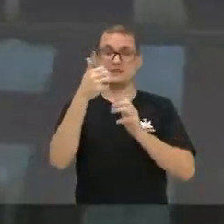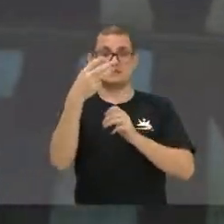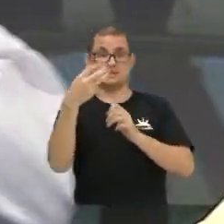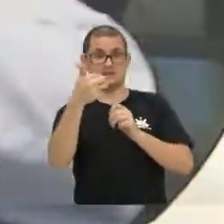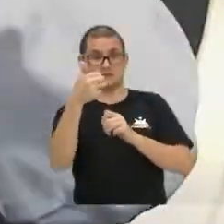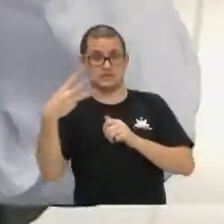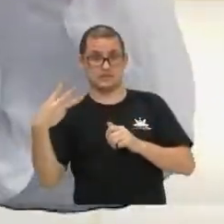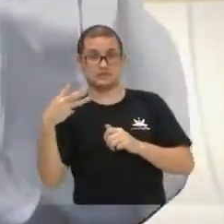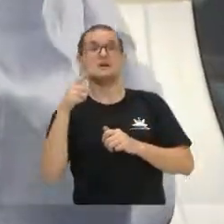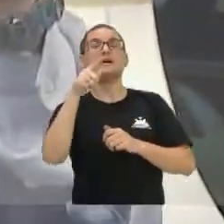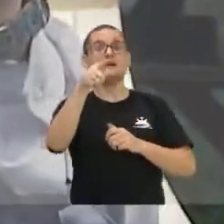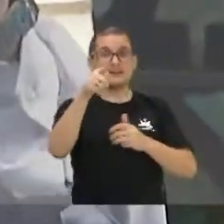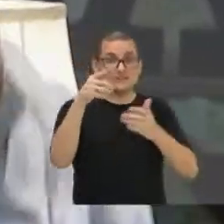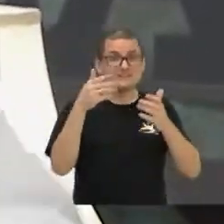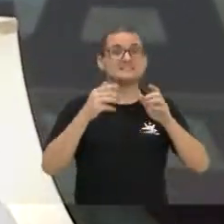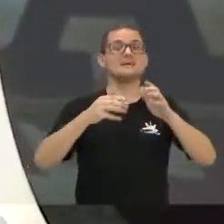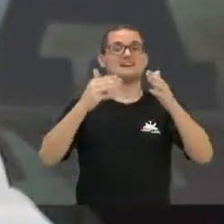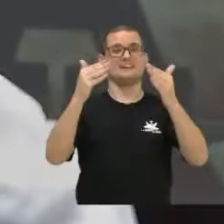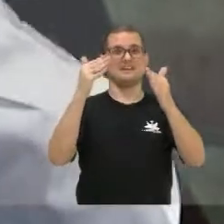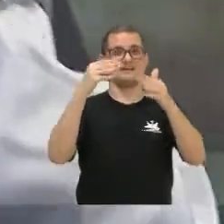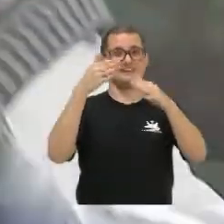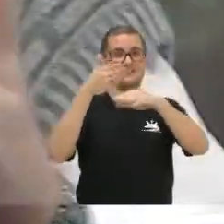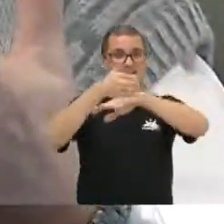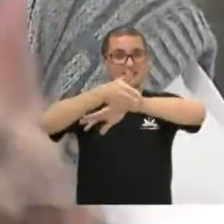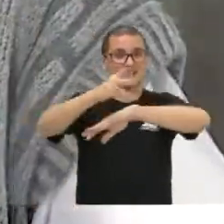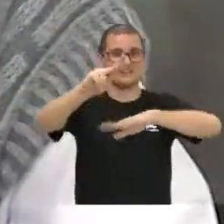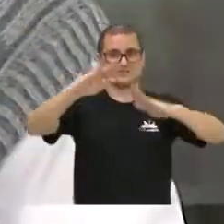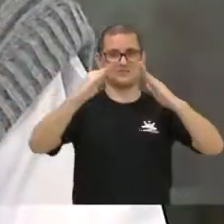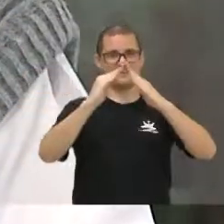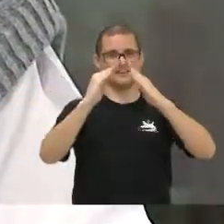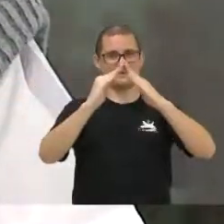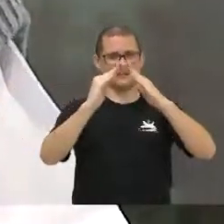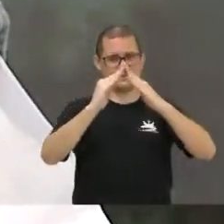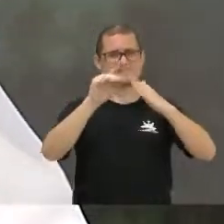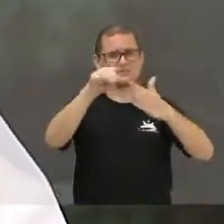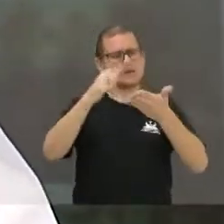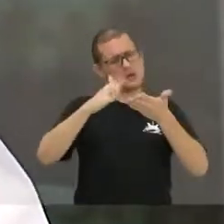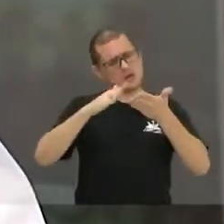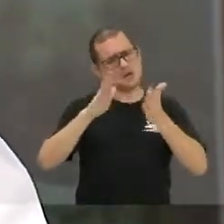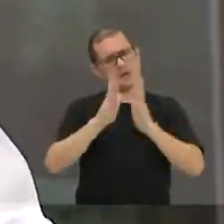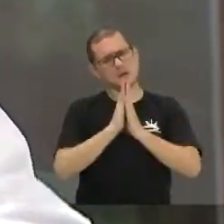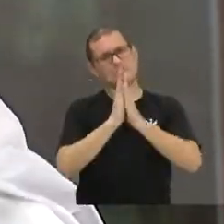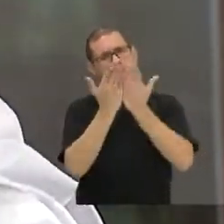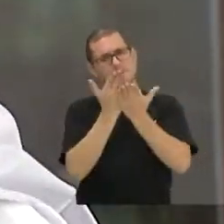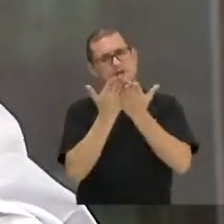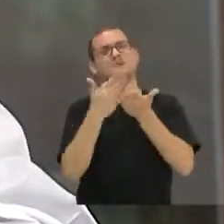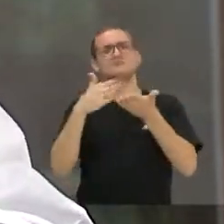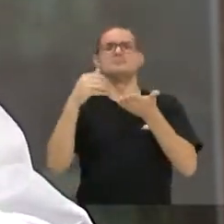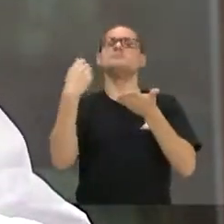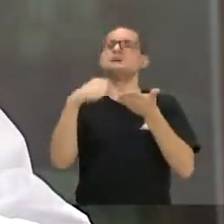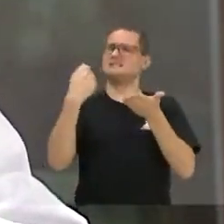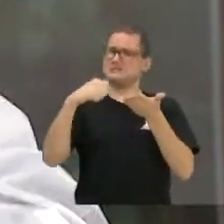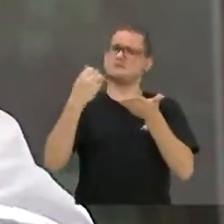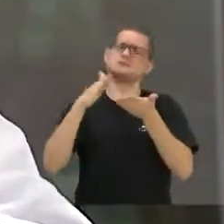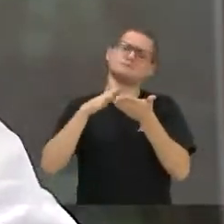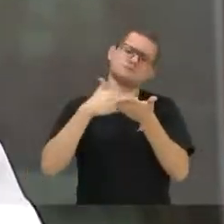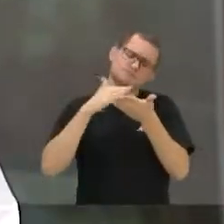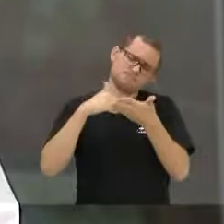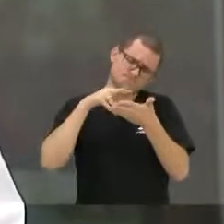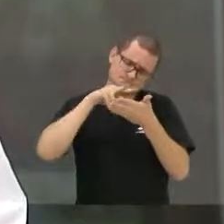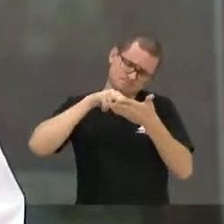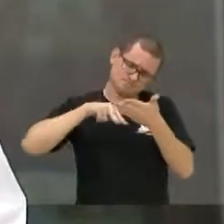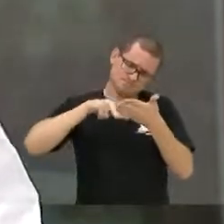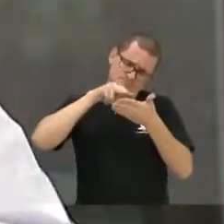meus olhos é o melhor retrato de um testemunho de fé de um cristão deixar-se